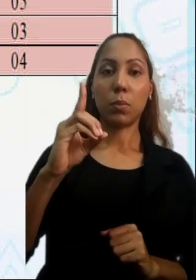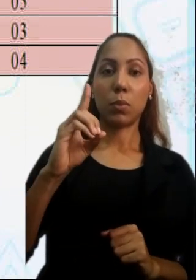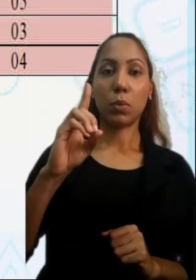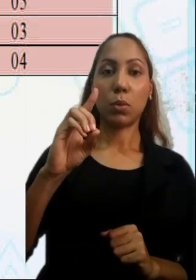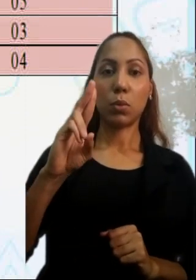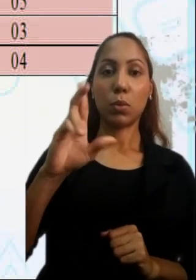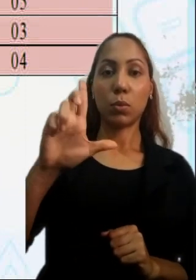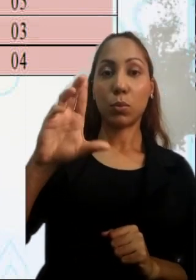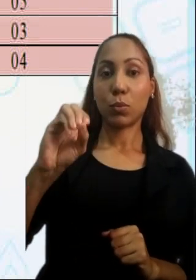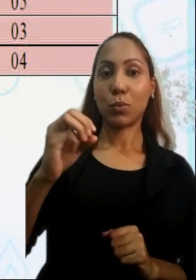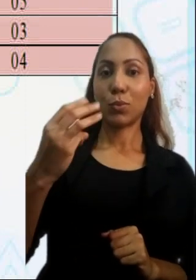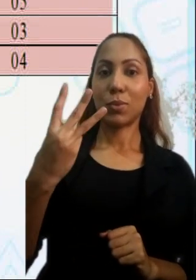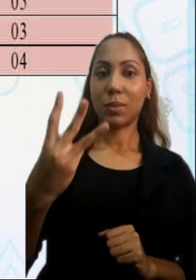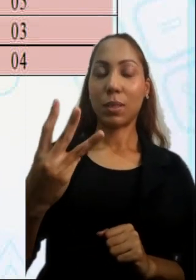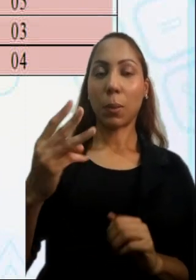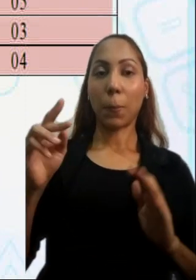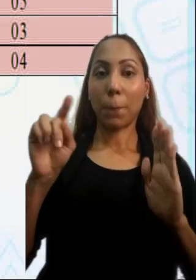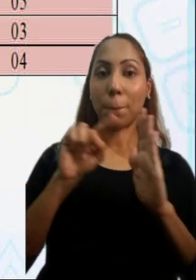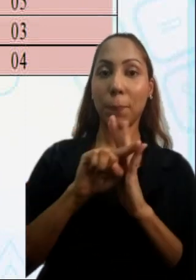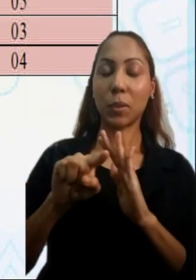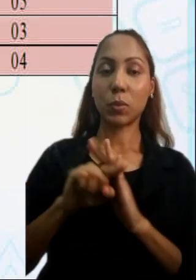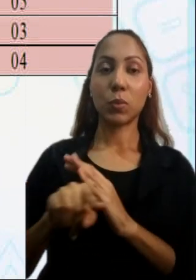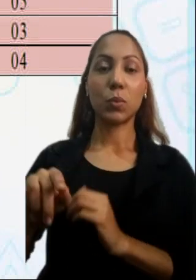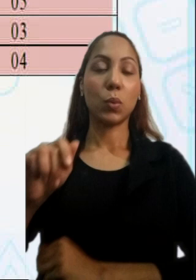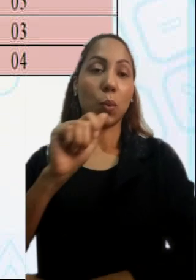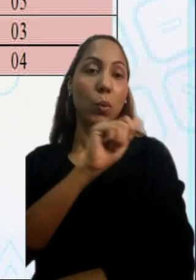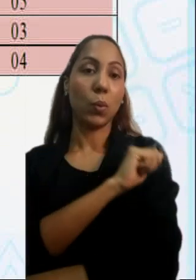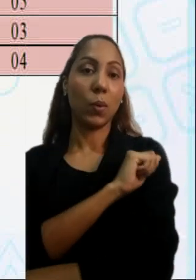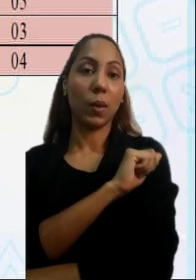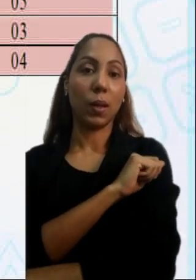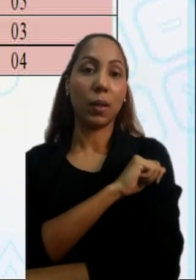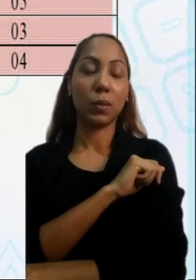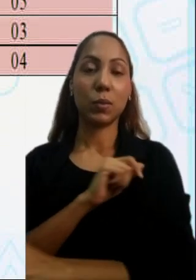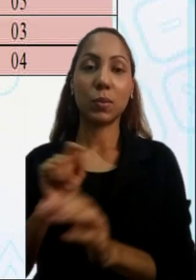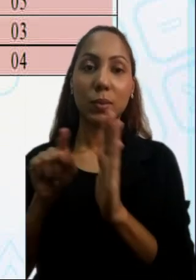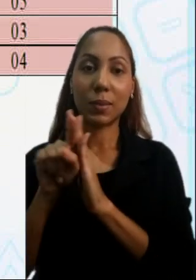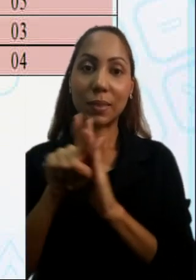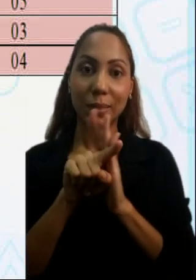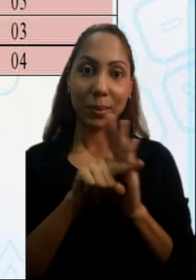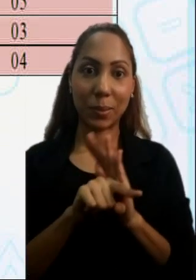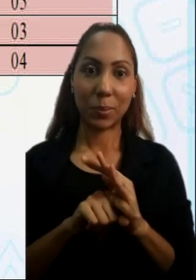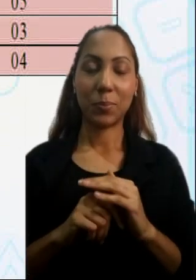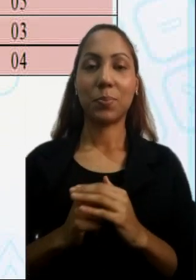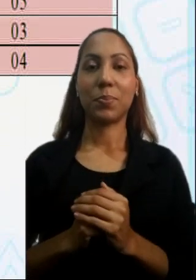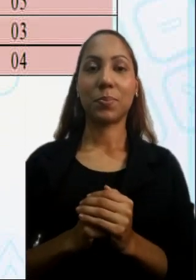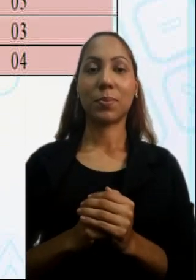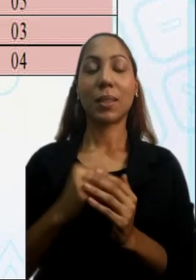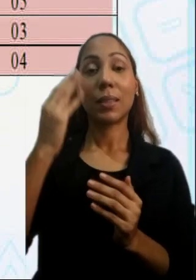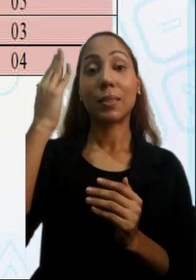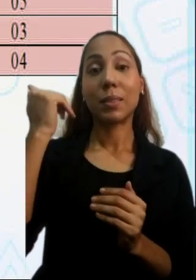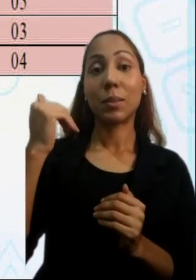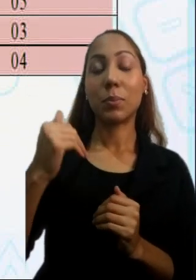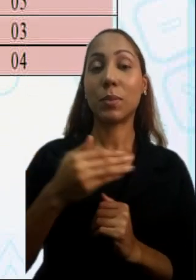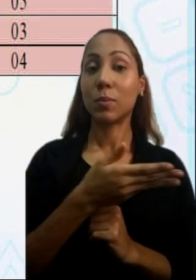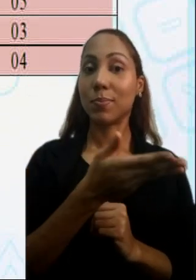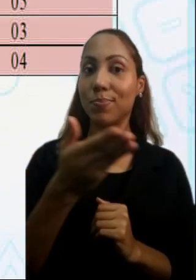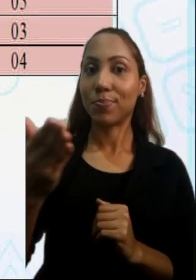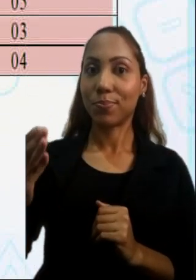Tempo resolveu solicitar aos alunos que fizessem uma pesquisa na sala de aula para saber da